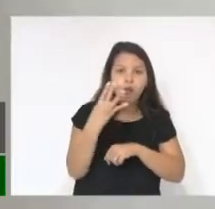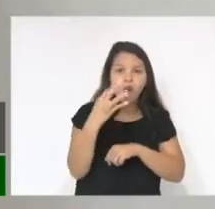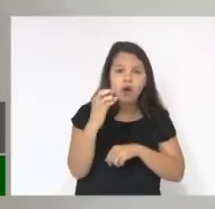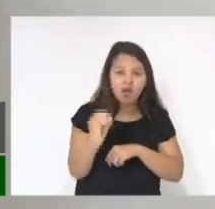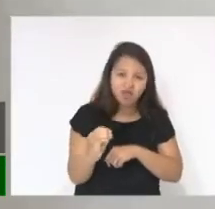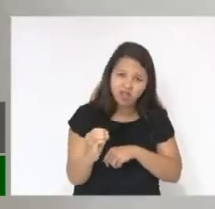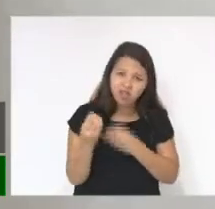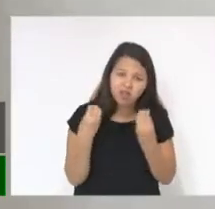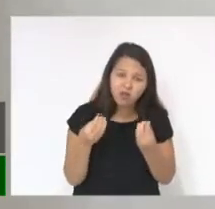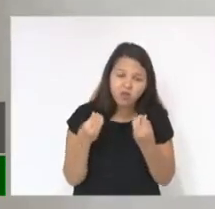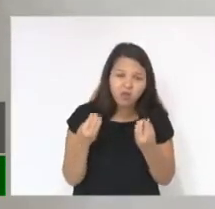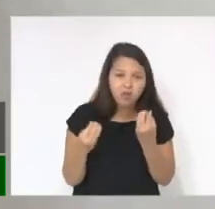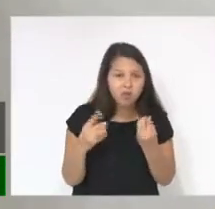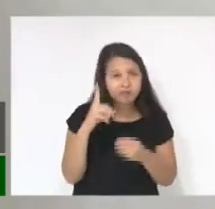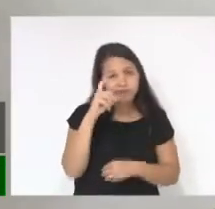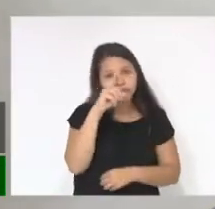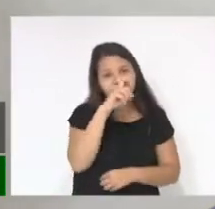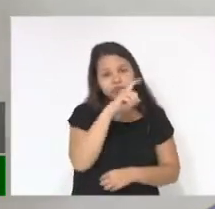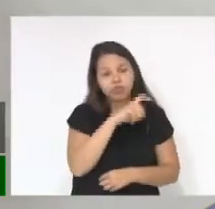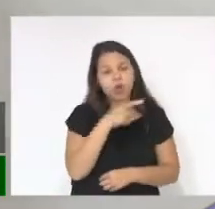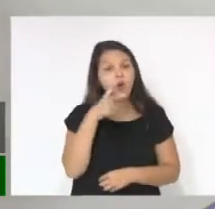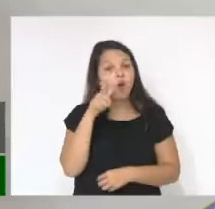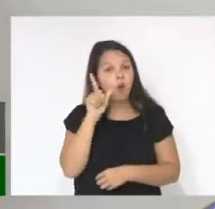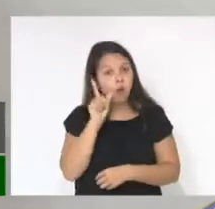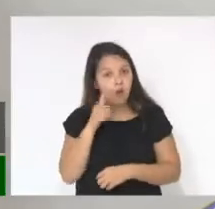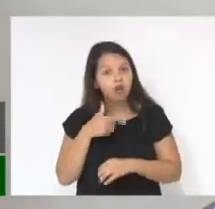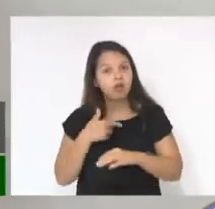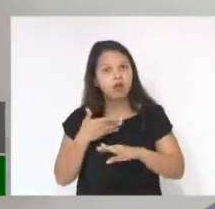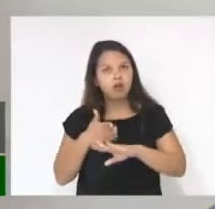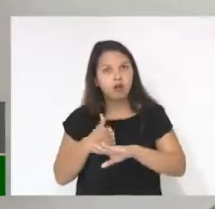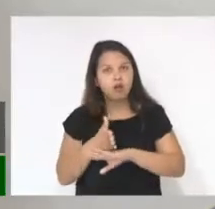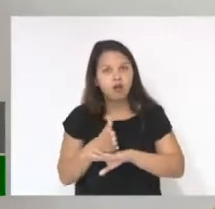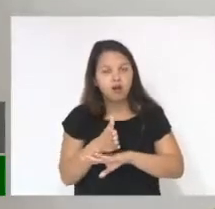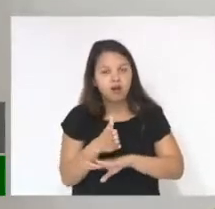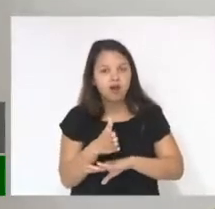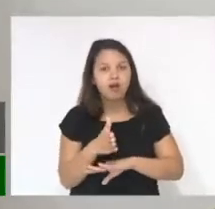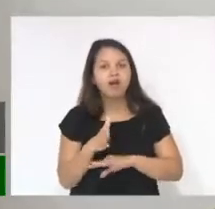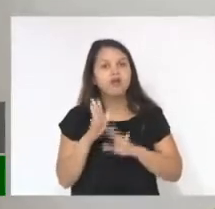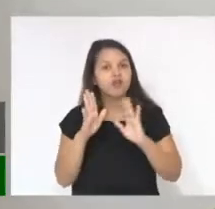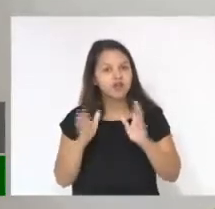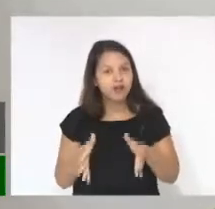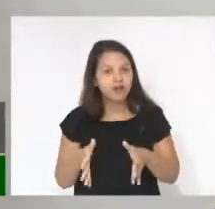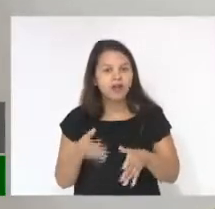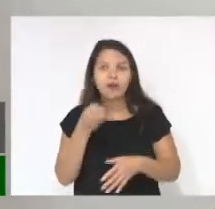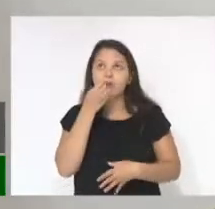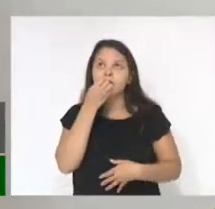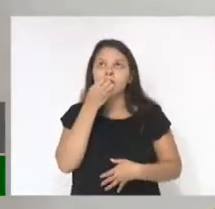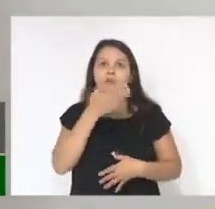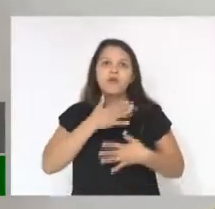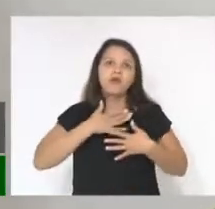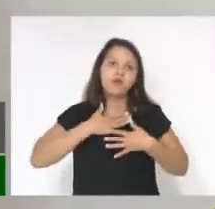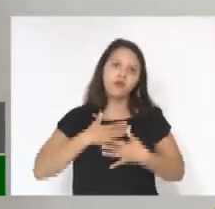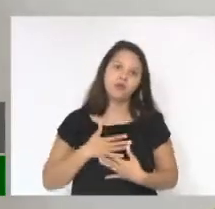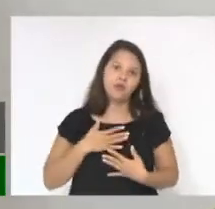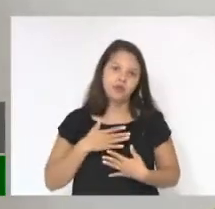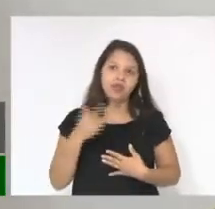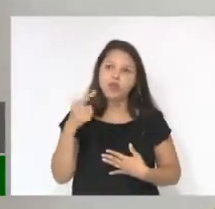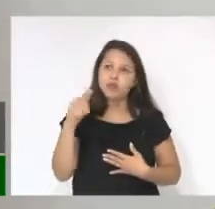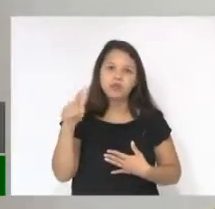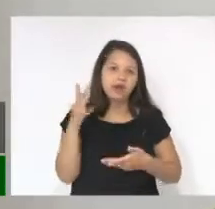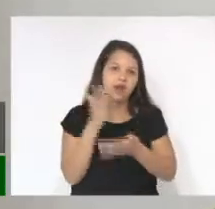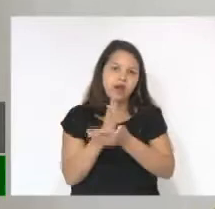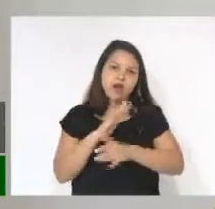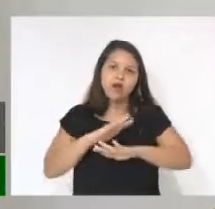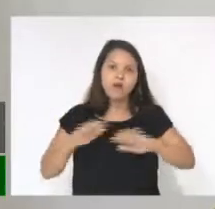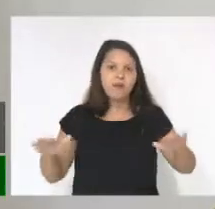nesse trecho da 470, na 282, e, felizmente, não se vê mais lombada eletrônica.